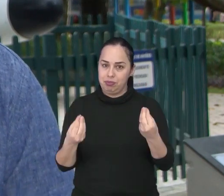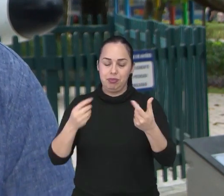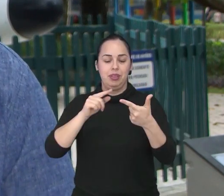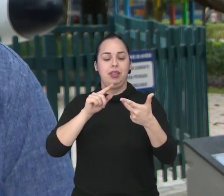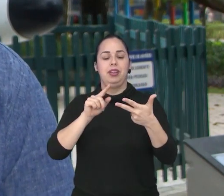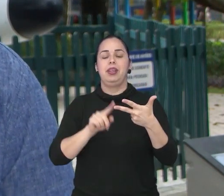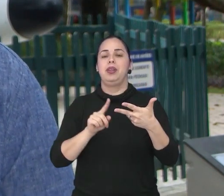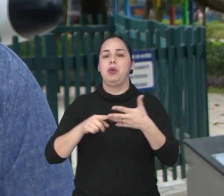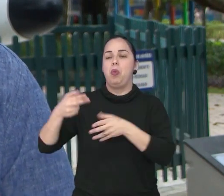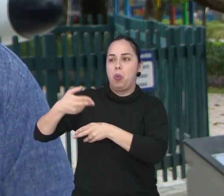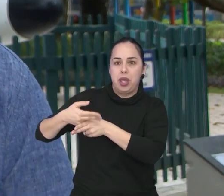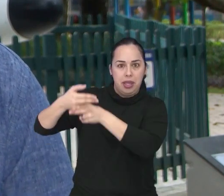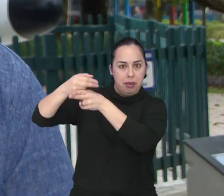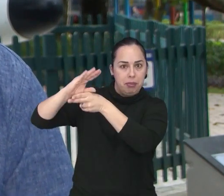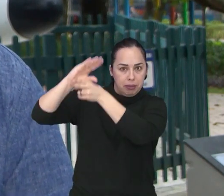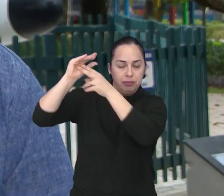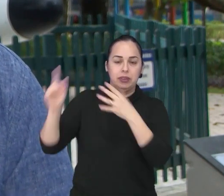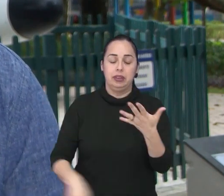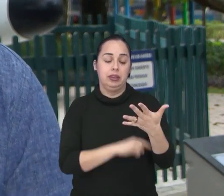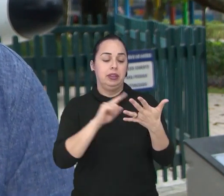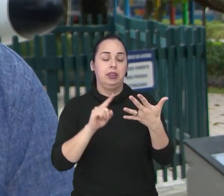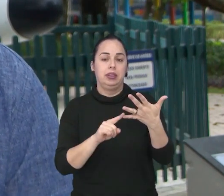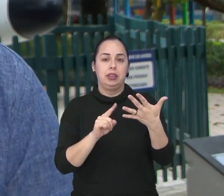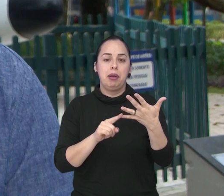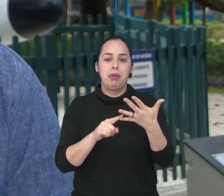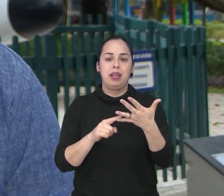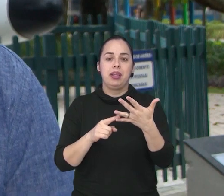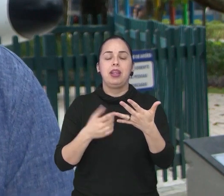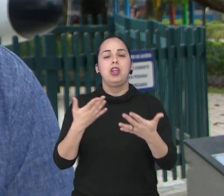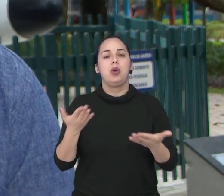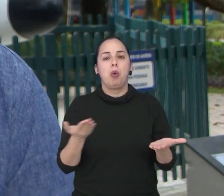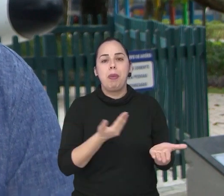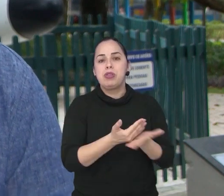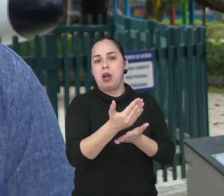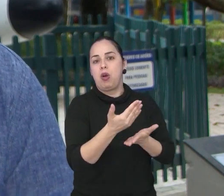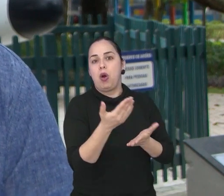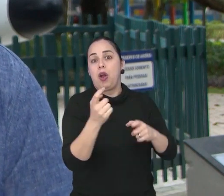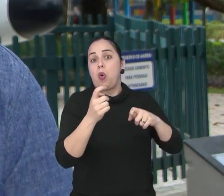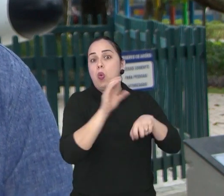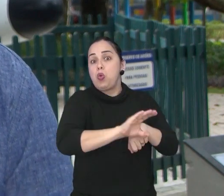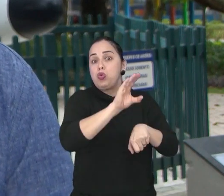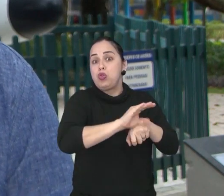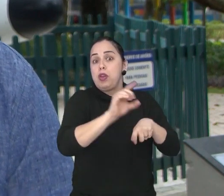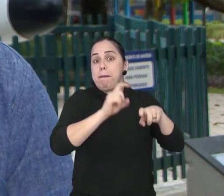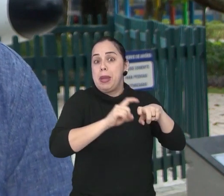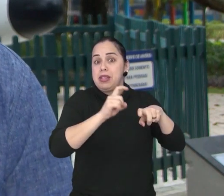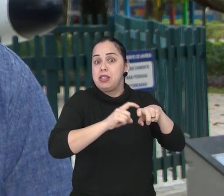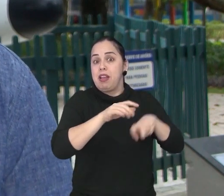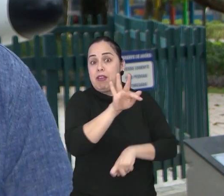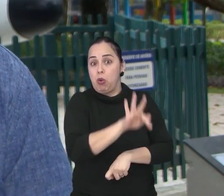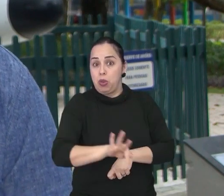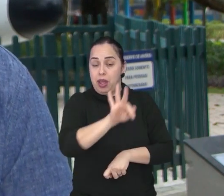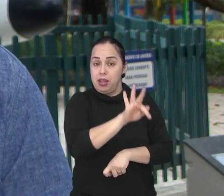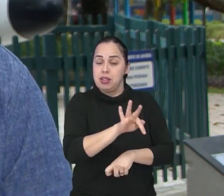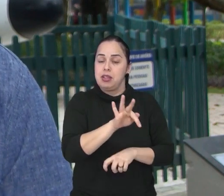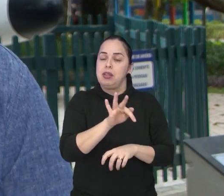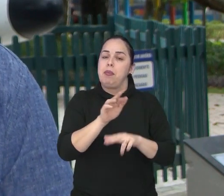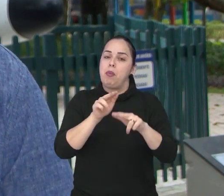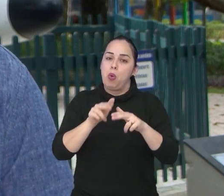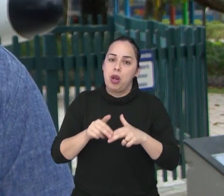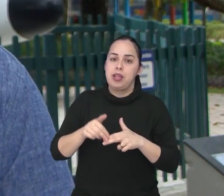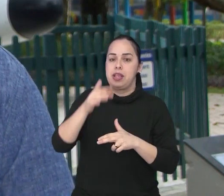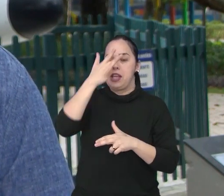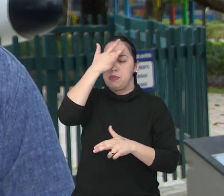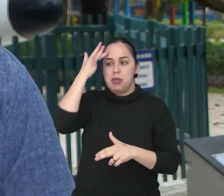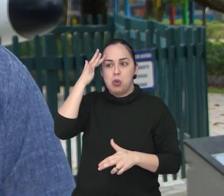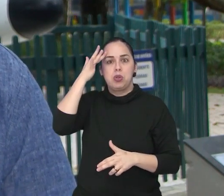FATEC e INPE. Várias outras particulares, inclusive as recém-chegadas de medicina. Então nós temos aqui uma atração